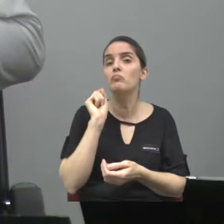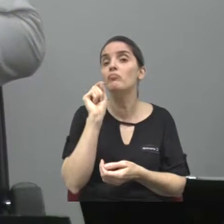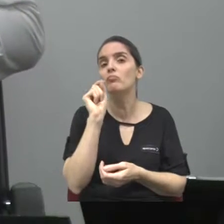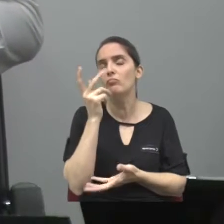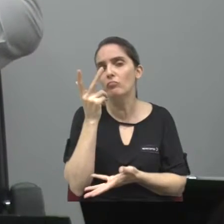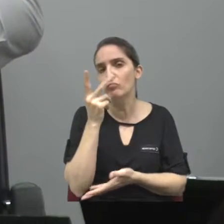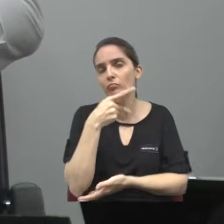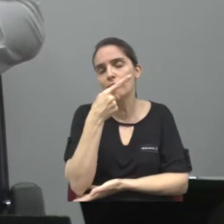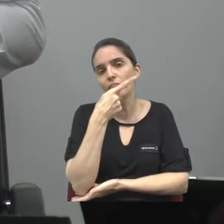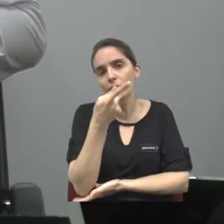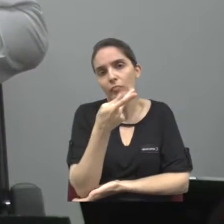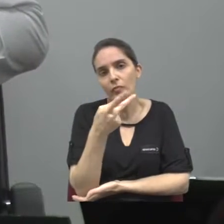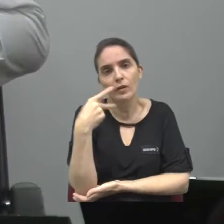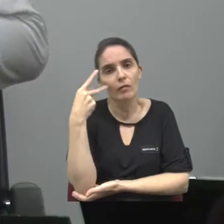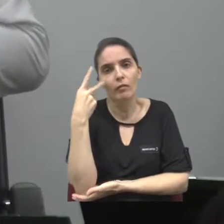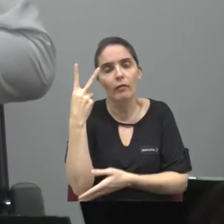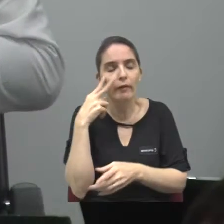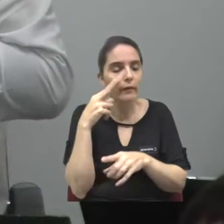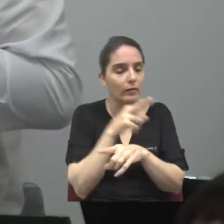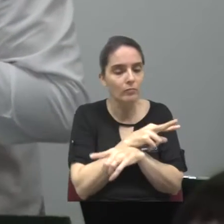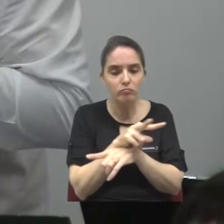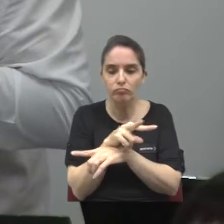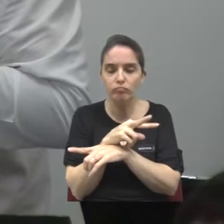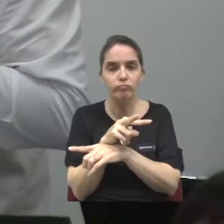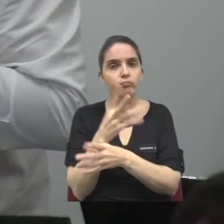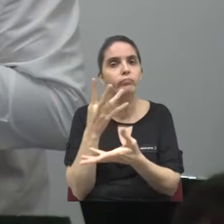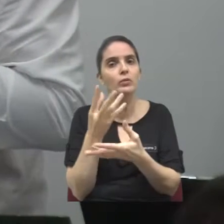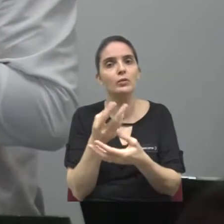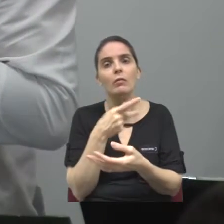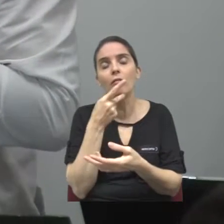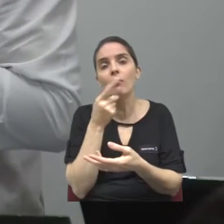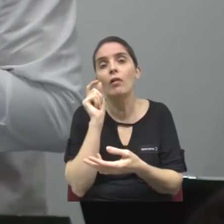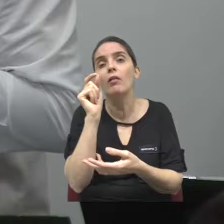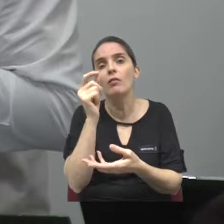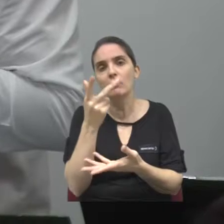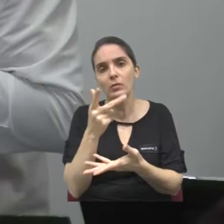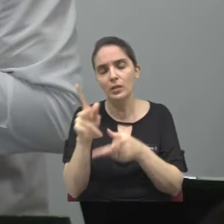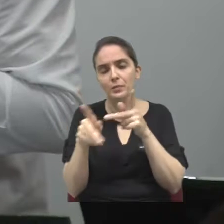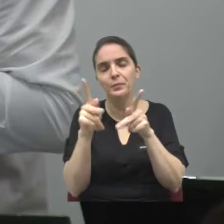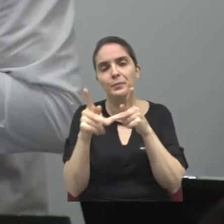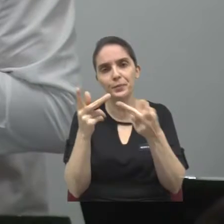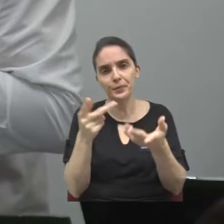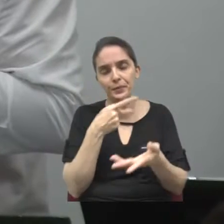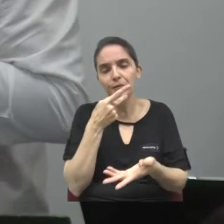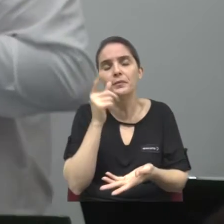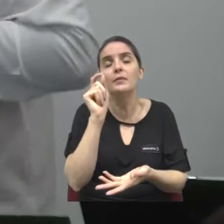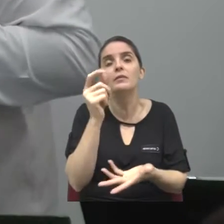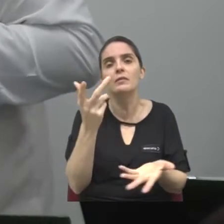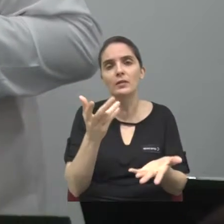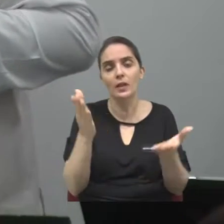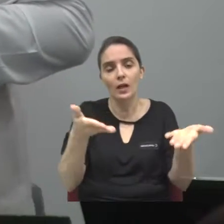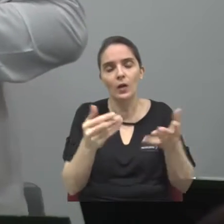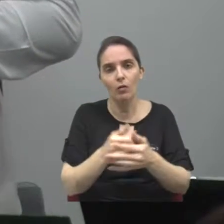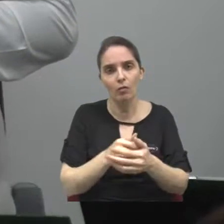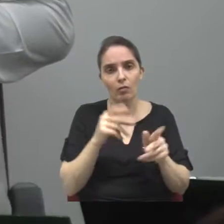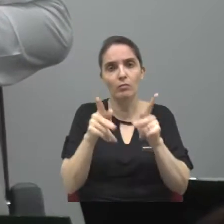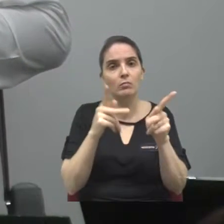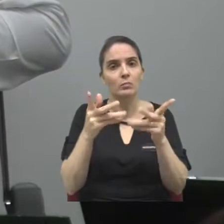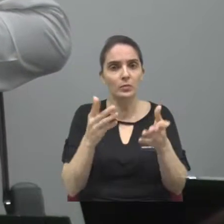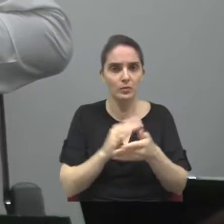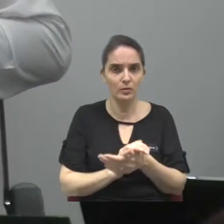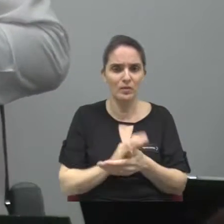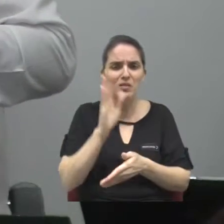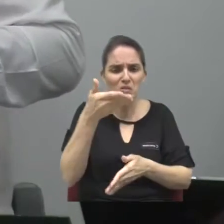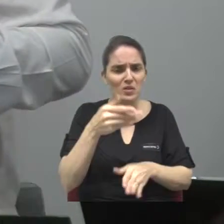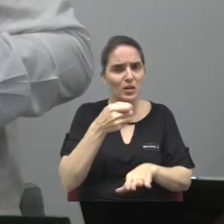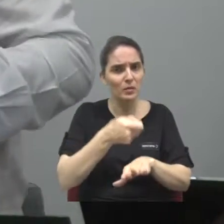vereadores, fiscalizadores, para o contribuinte que está nos ouvindo, que ele já está pagando R$